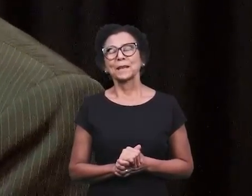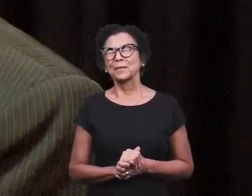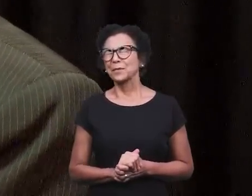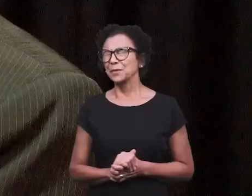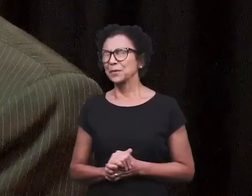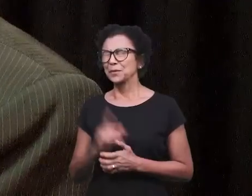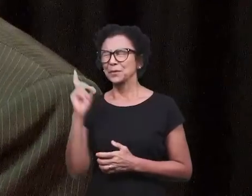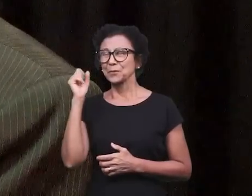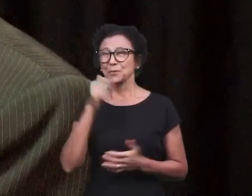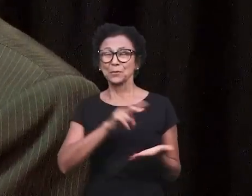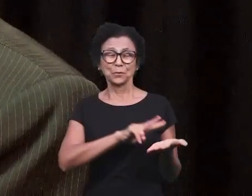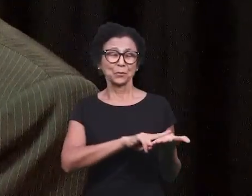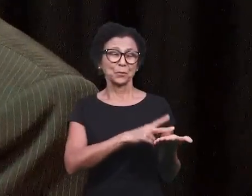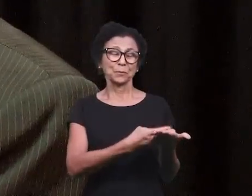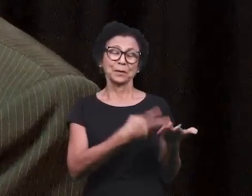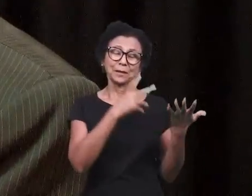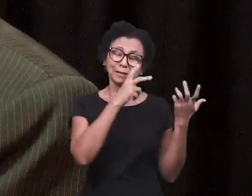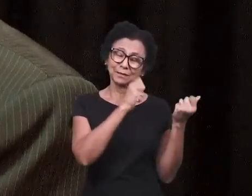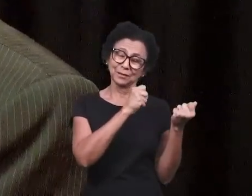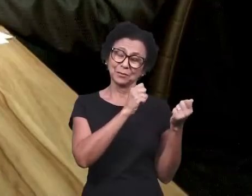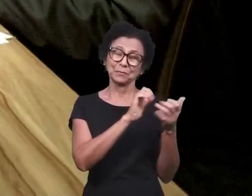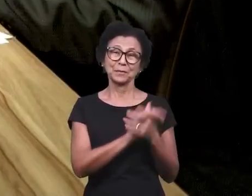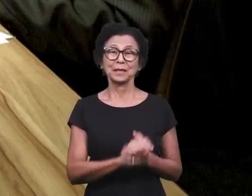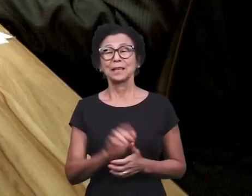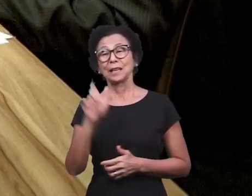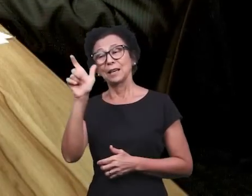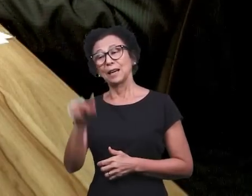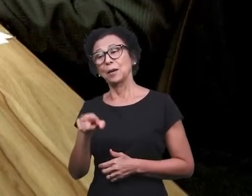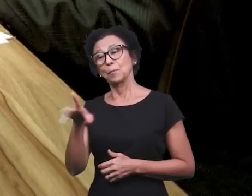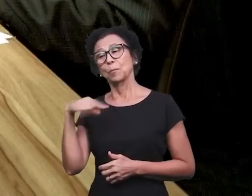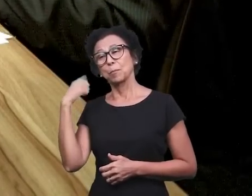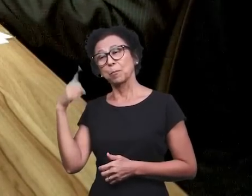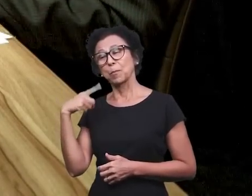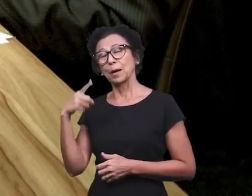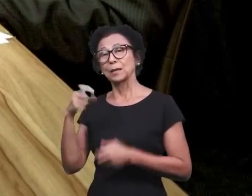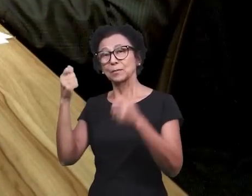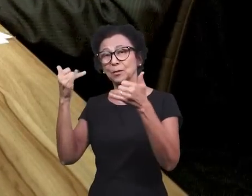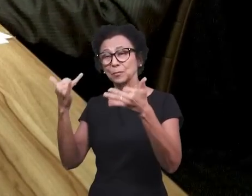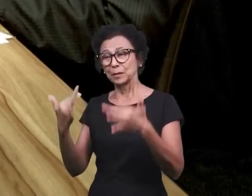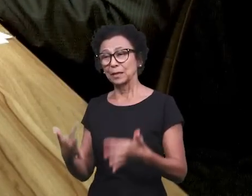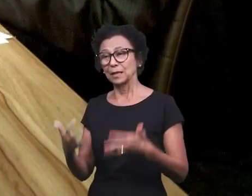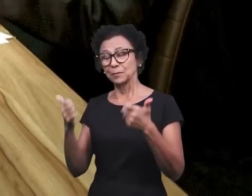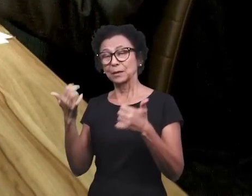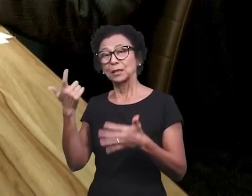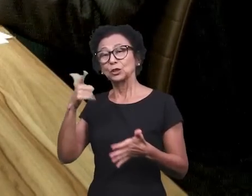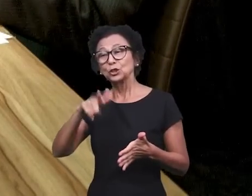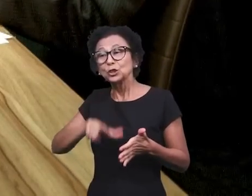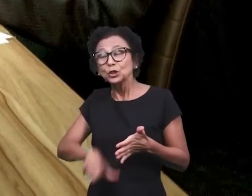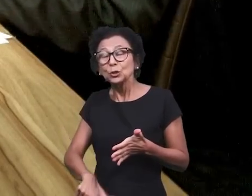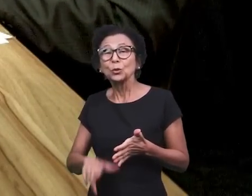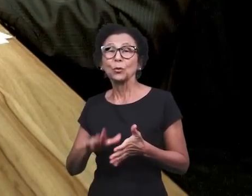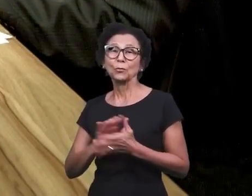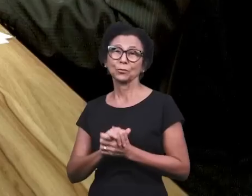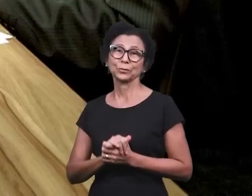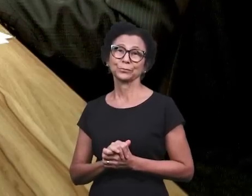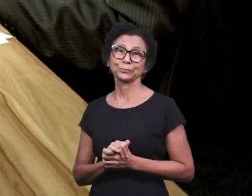tive que contar toda a história para ele. Para ele botar no pedido judicial. Isso, e meio que convencê-lo de entrar com esse